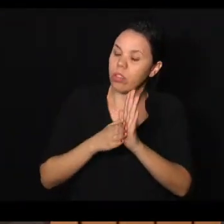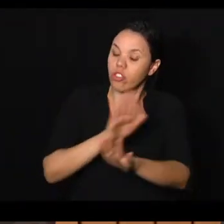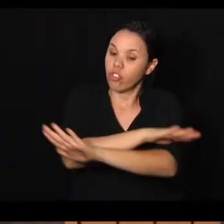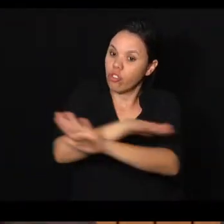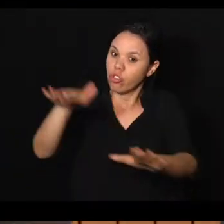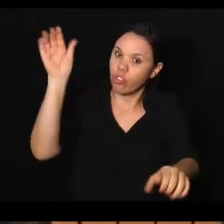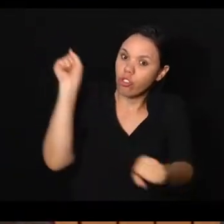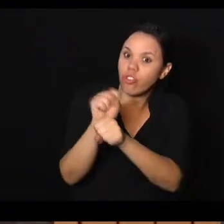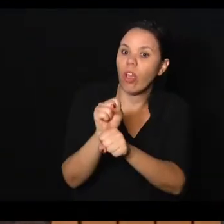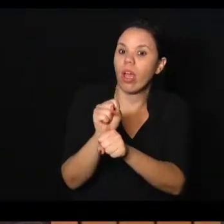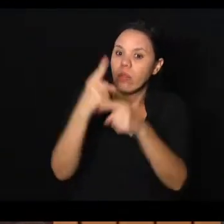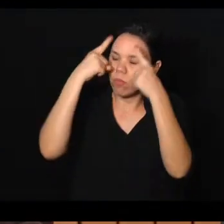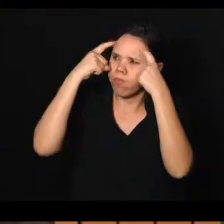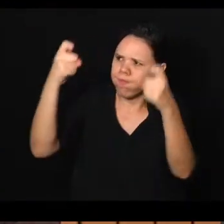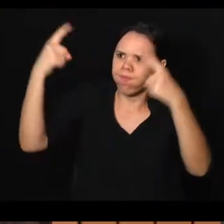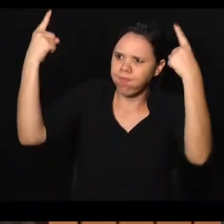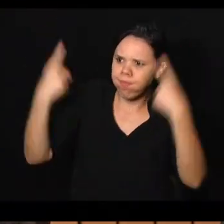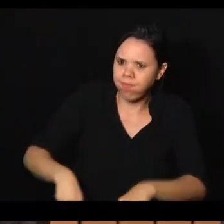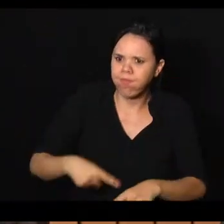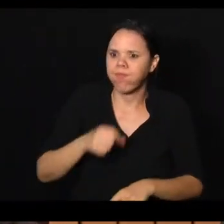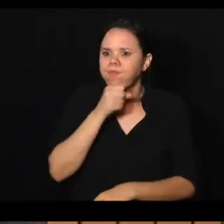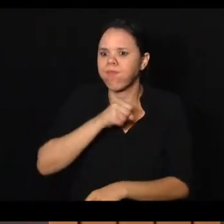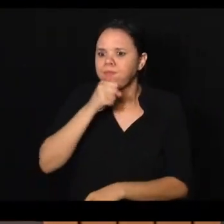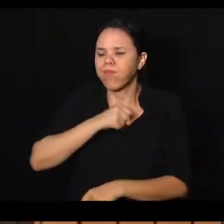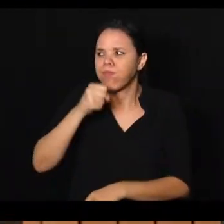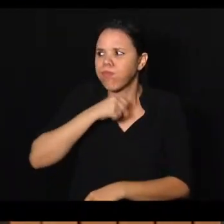Chega de violência contra idosos no Brasil.